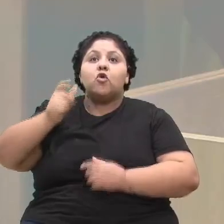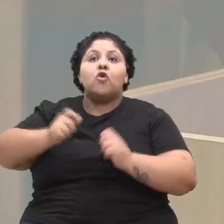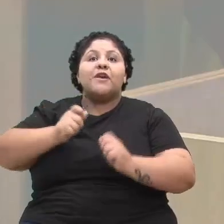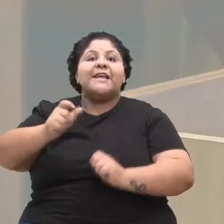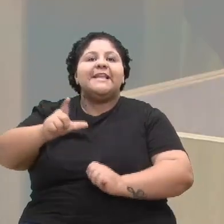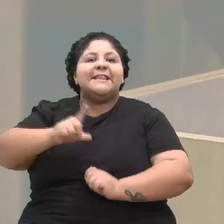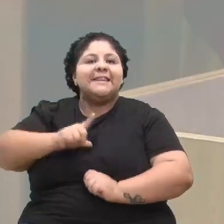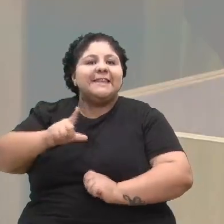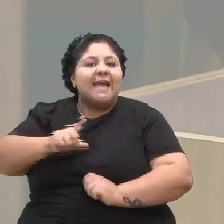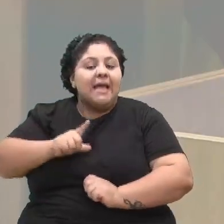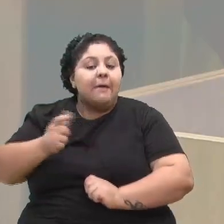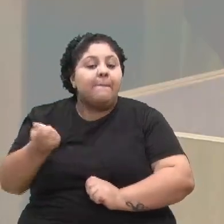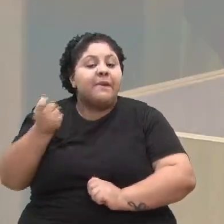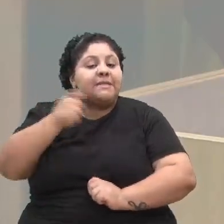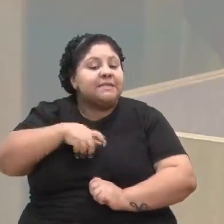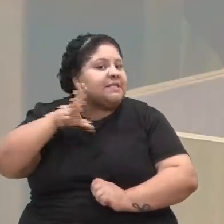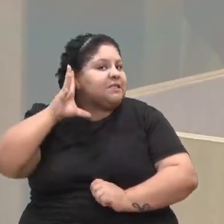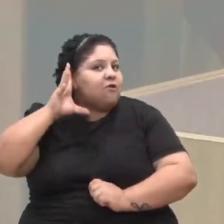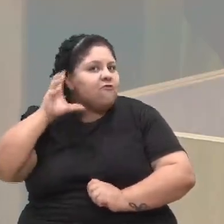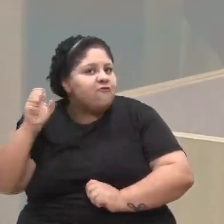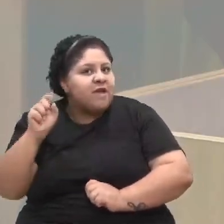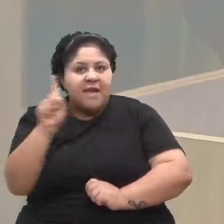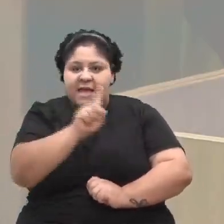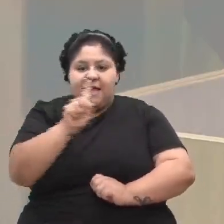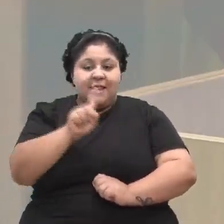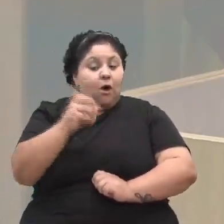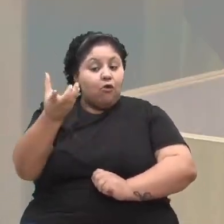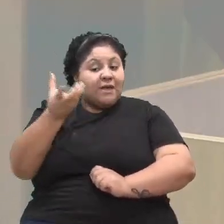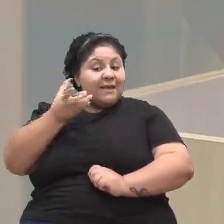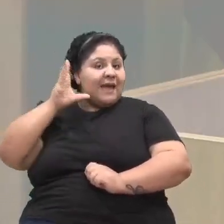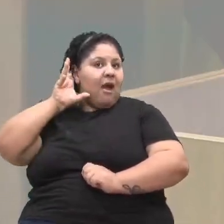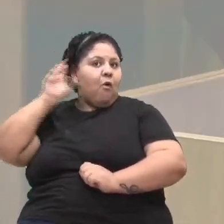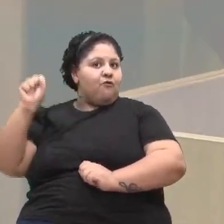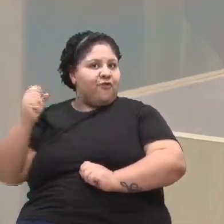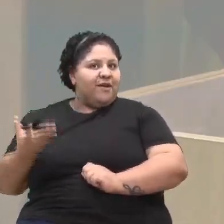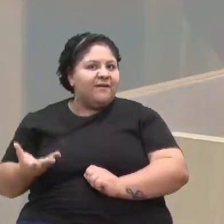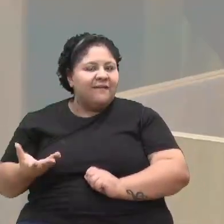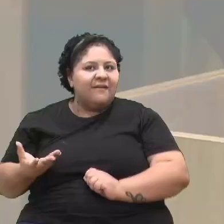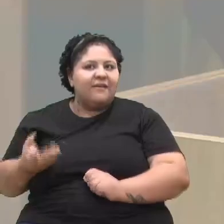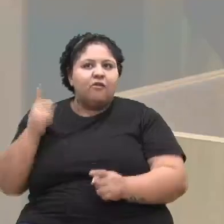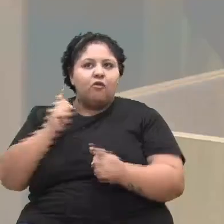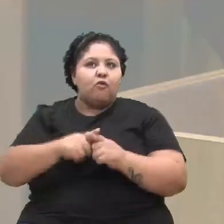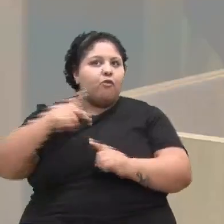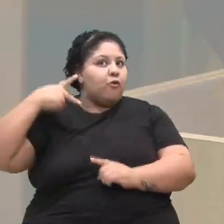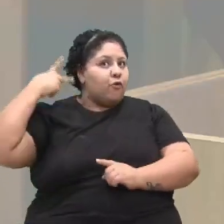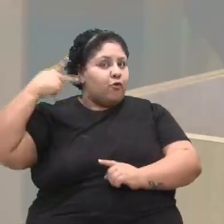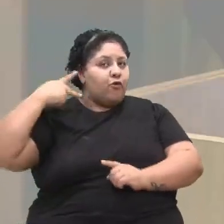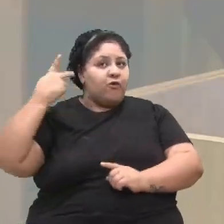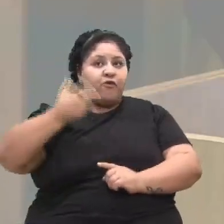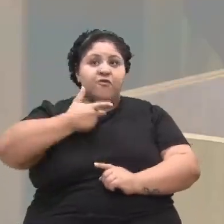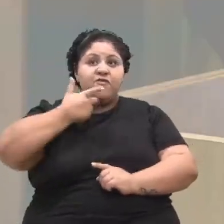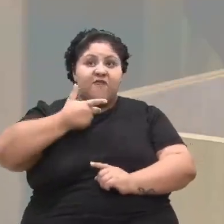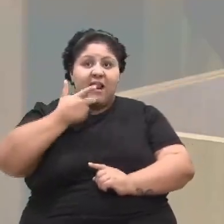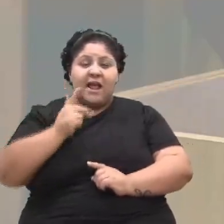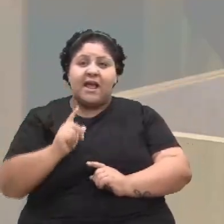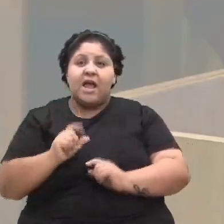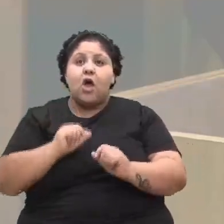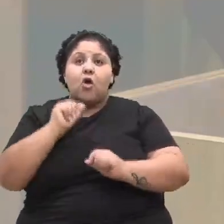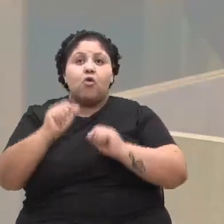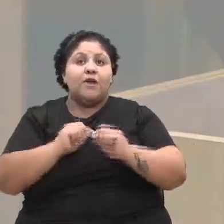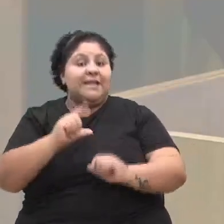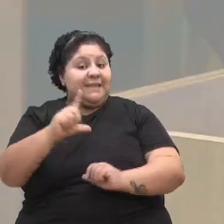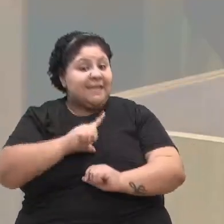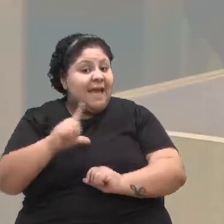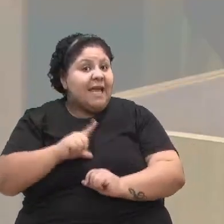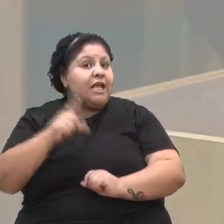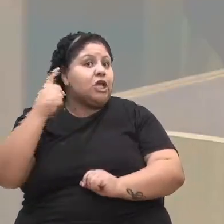ouvir. E não o que você quer ouvir. Porque o político que falar para você o que você tem que